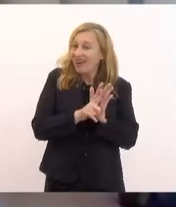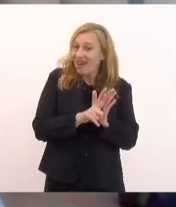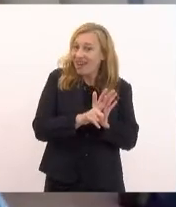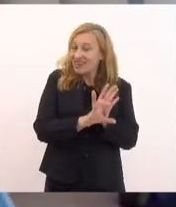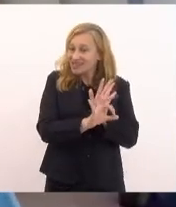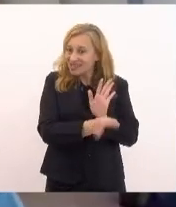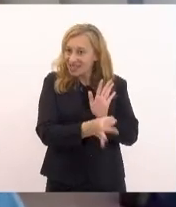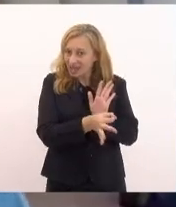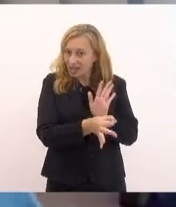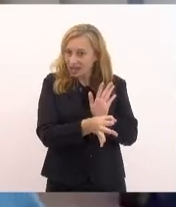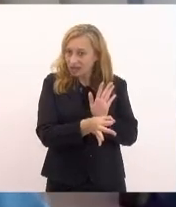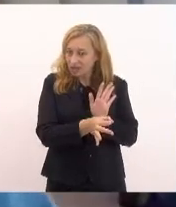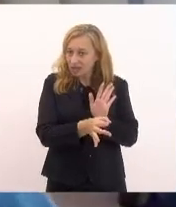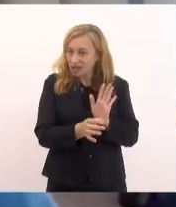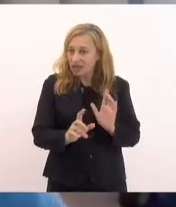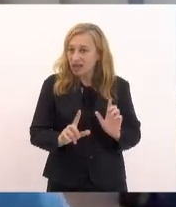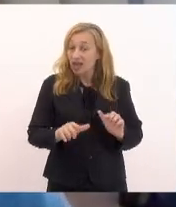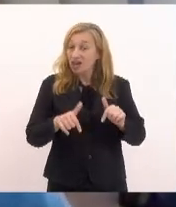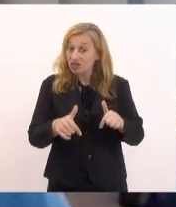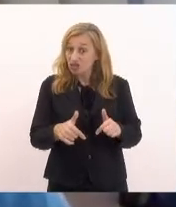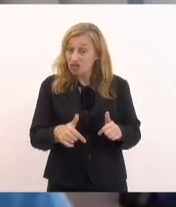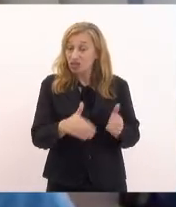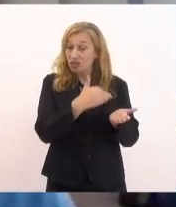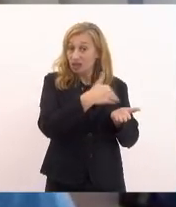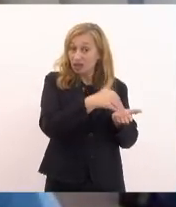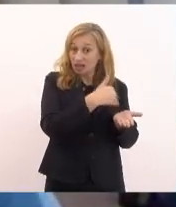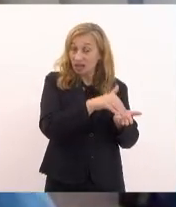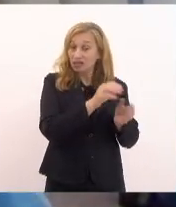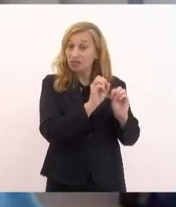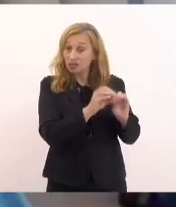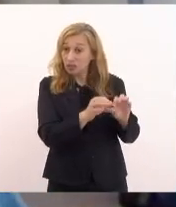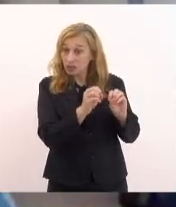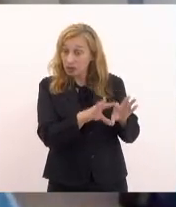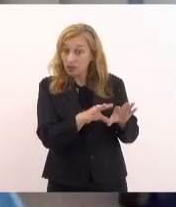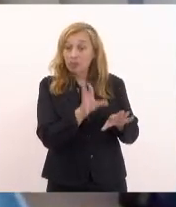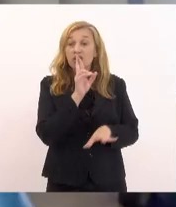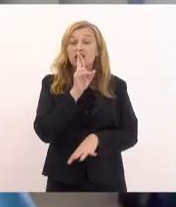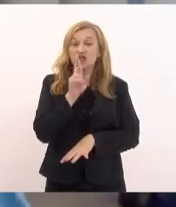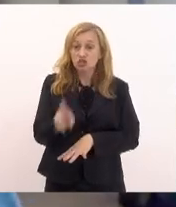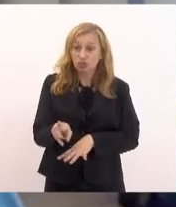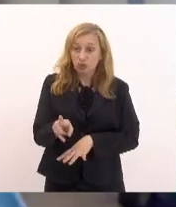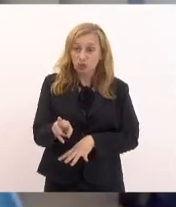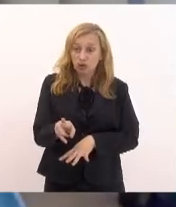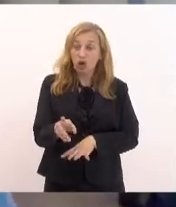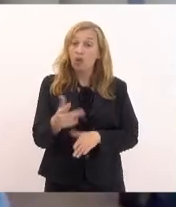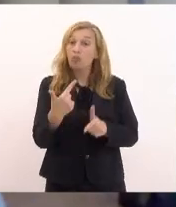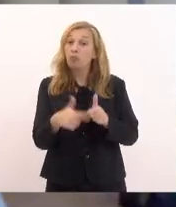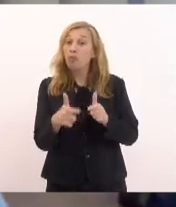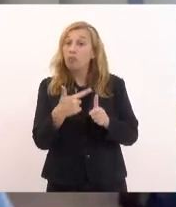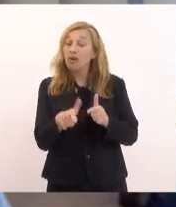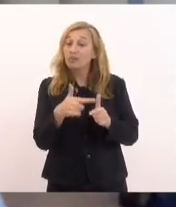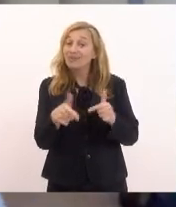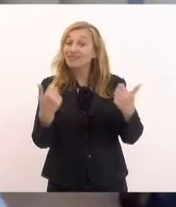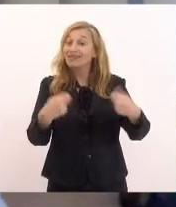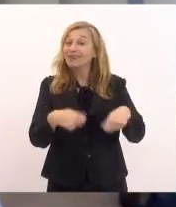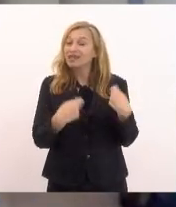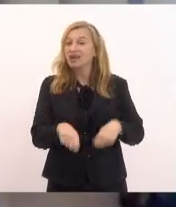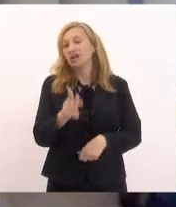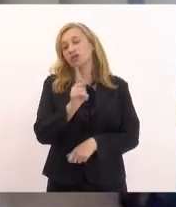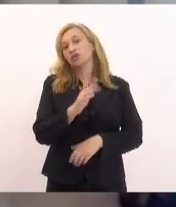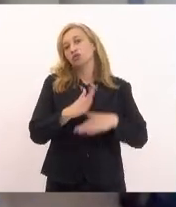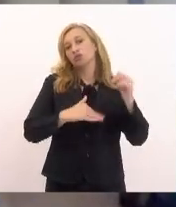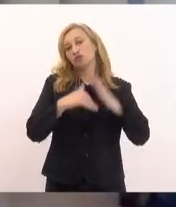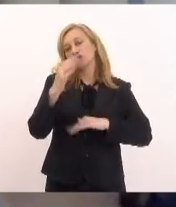vigor, têm que ser tomadas pela Secretaria de Estado de Educação para dar resposta ao problema das carências dos profissionais